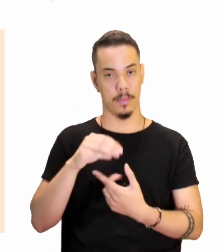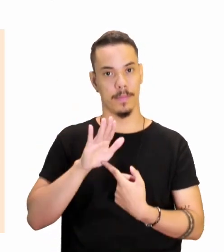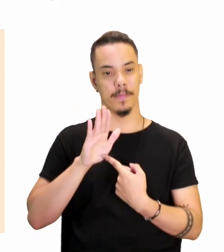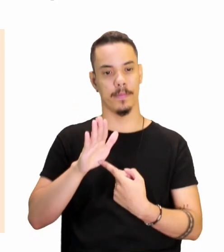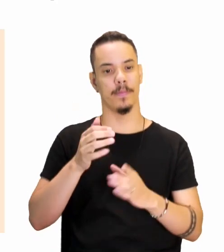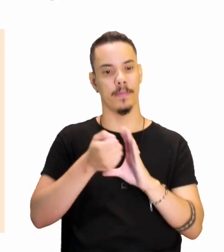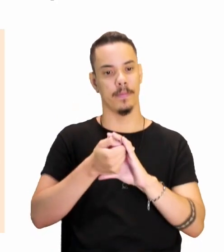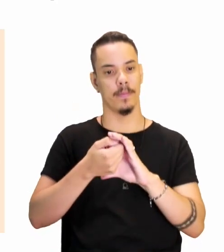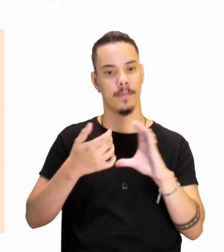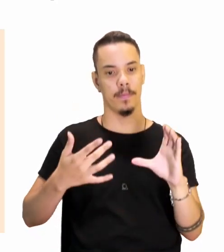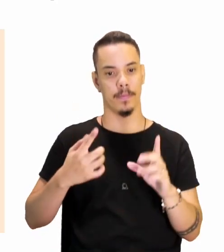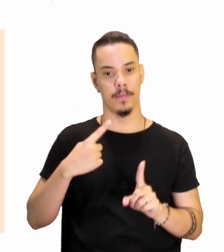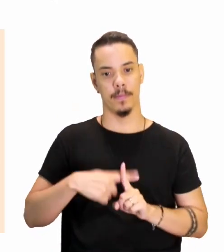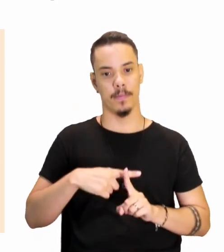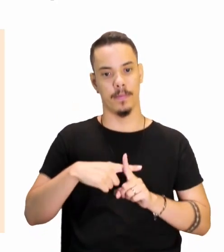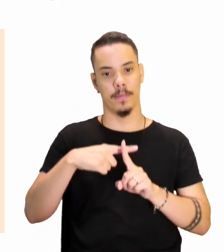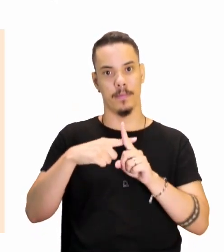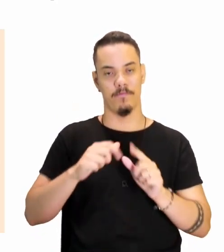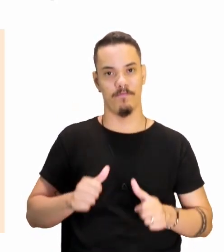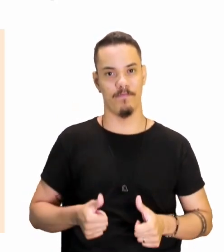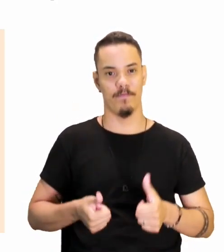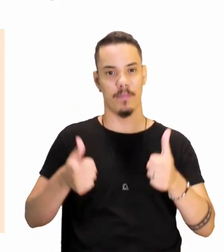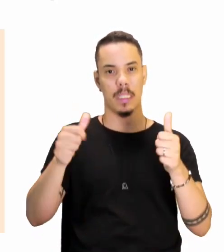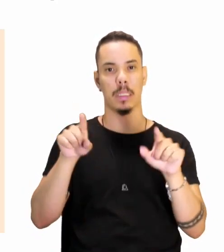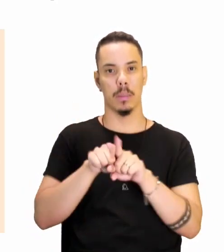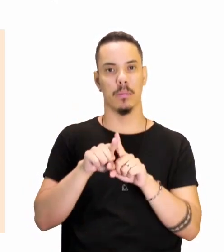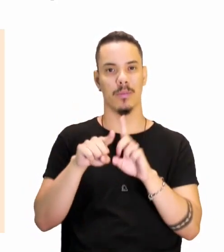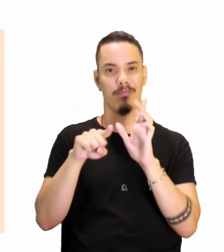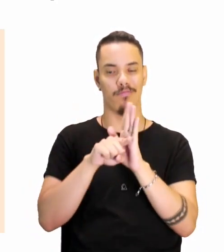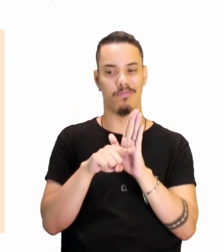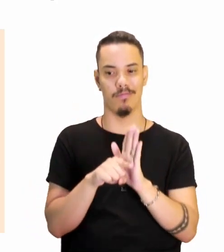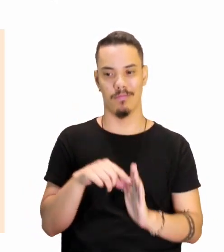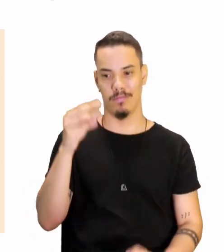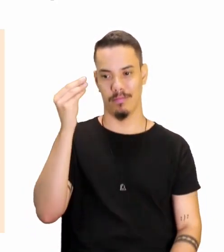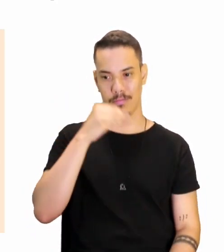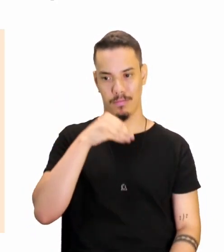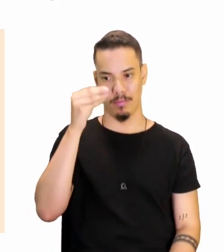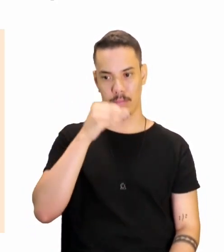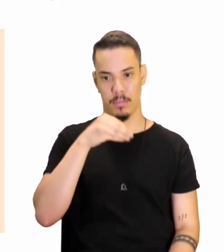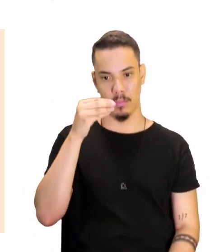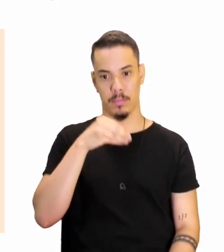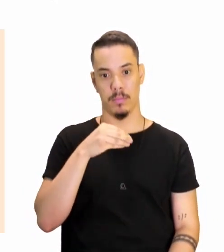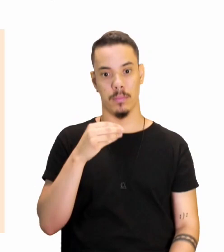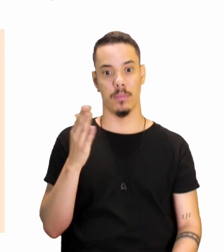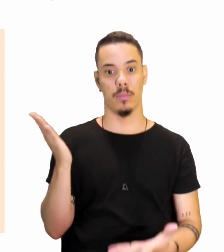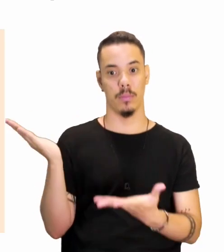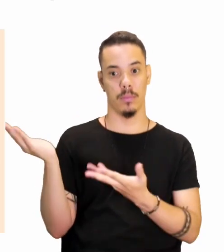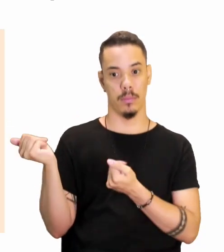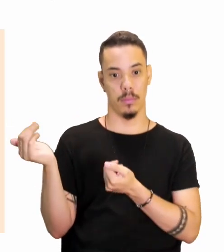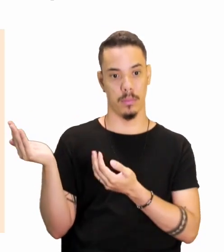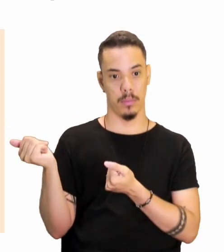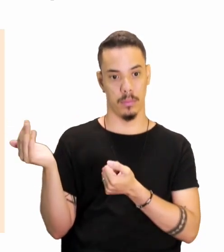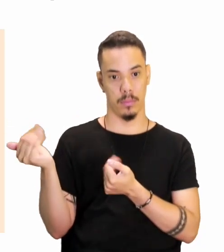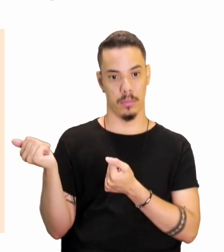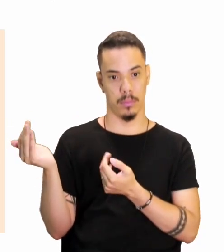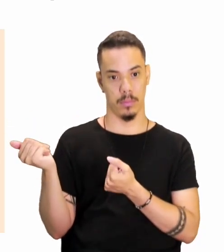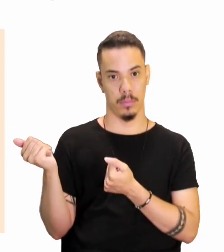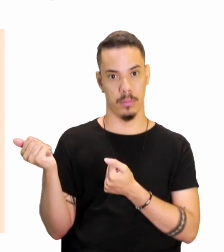aspectos positivos e negativos, tá bom? Juventude,